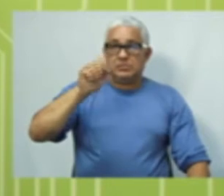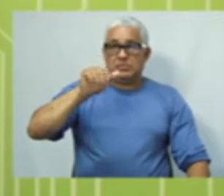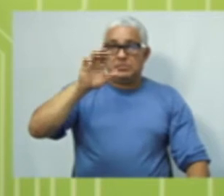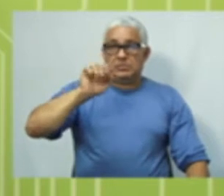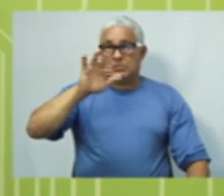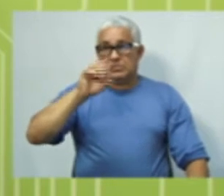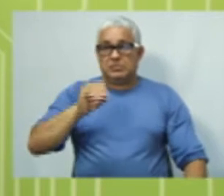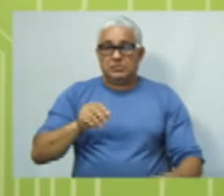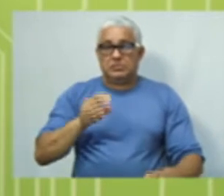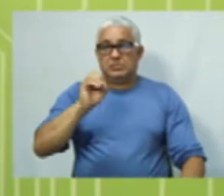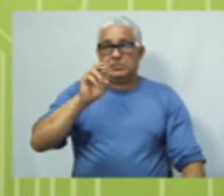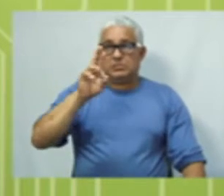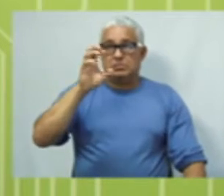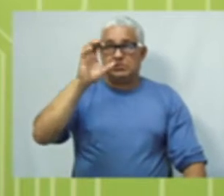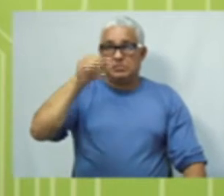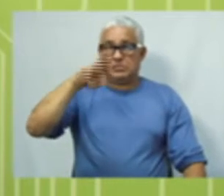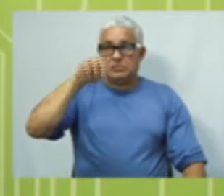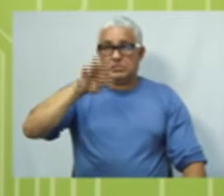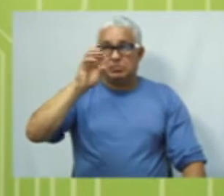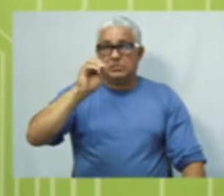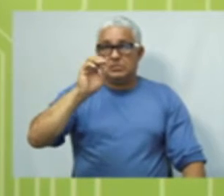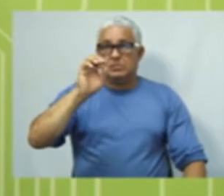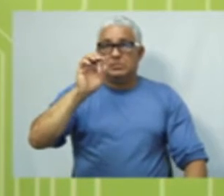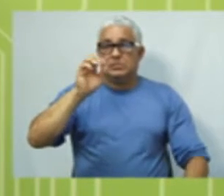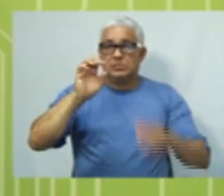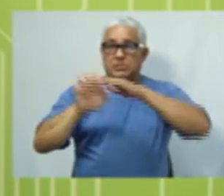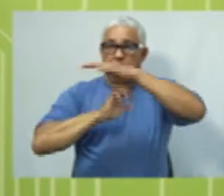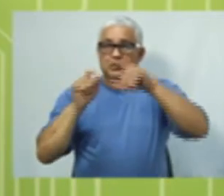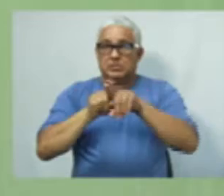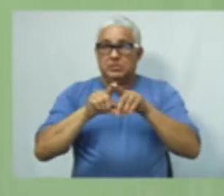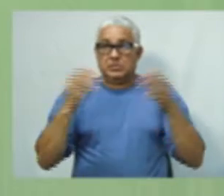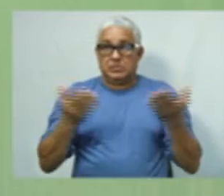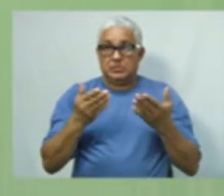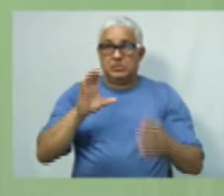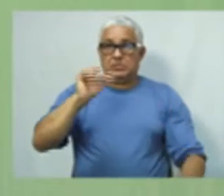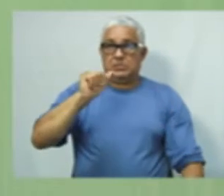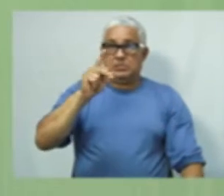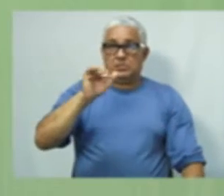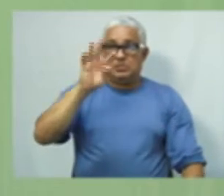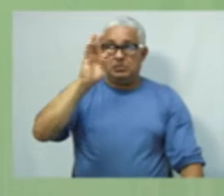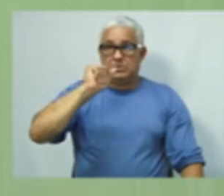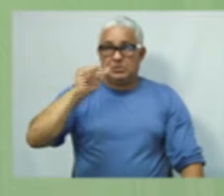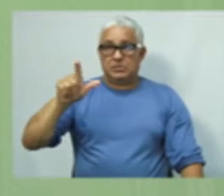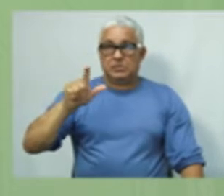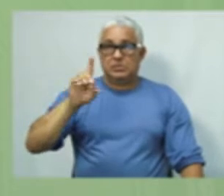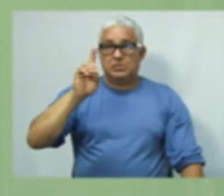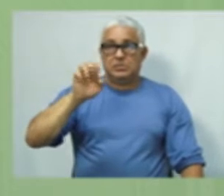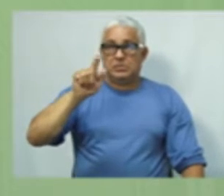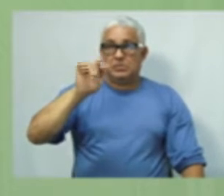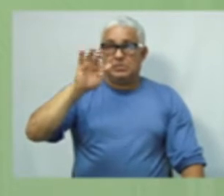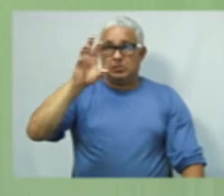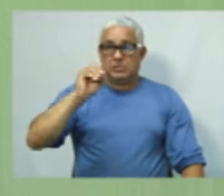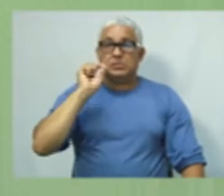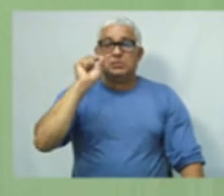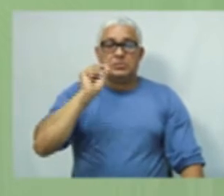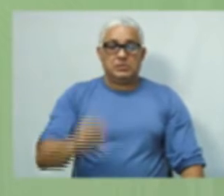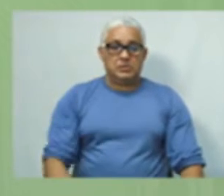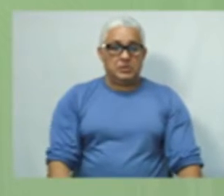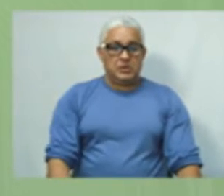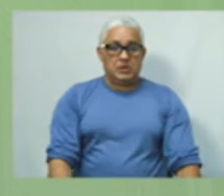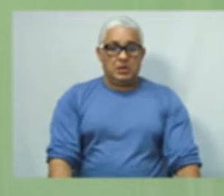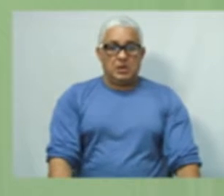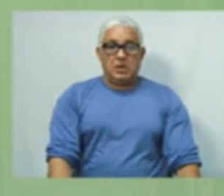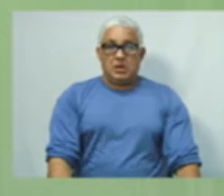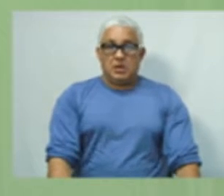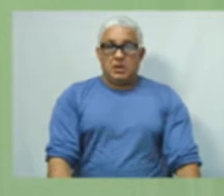que constitui, e agora nós vamos falar de capital de giro. Pois bem, o que é o capital de giro, né?